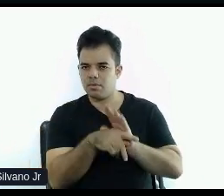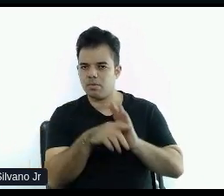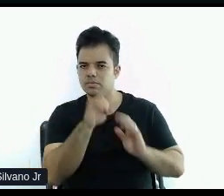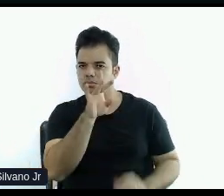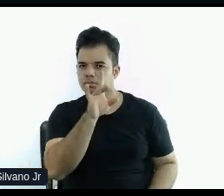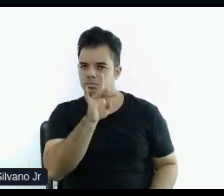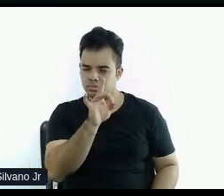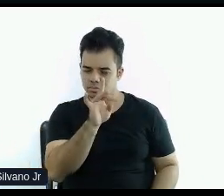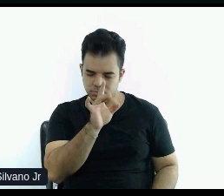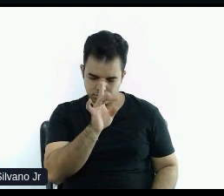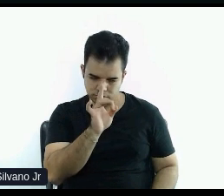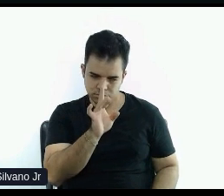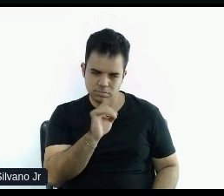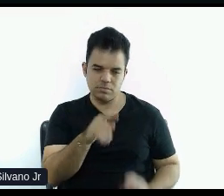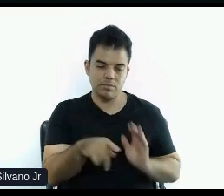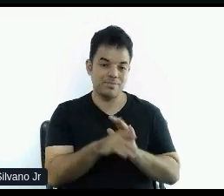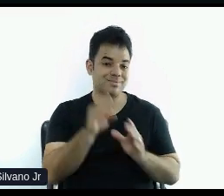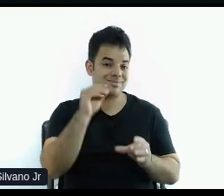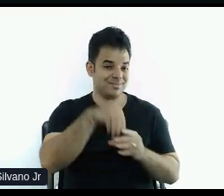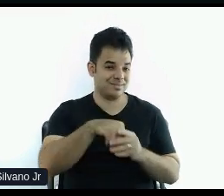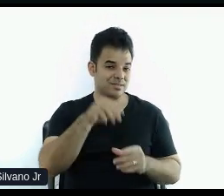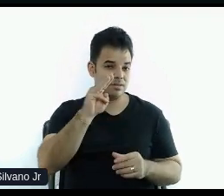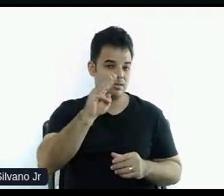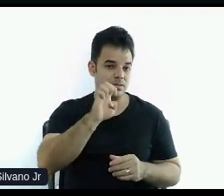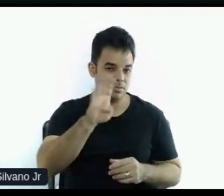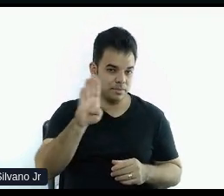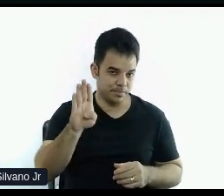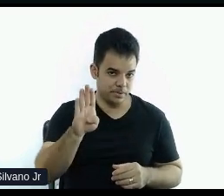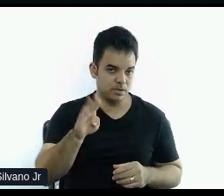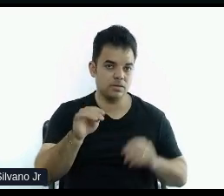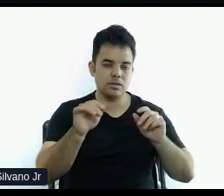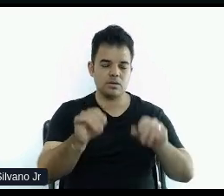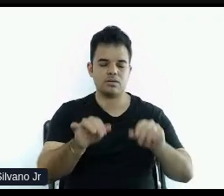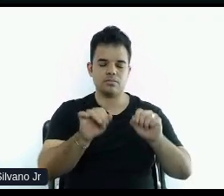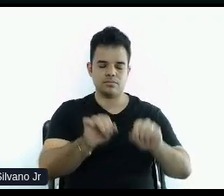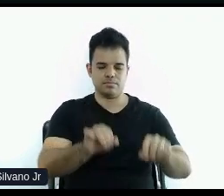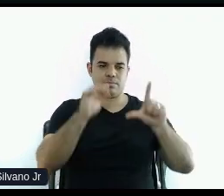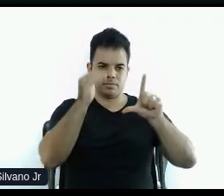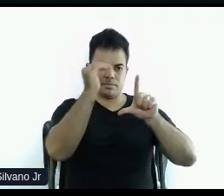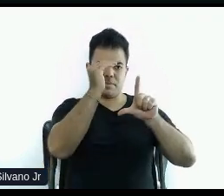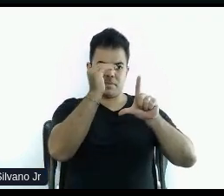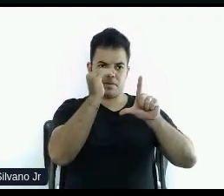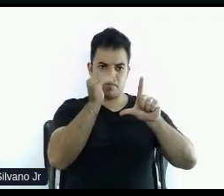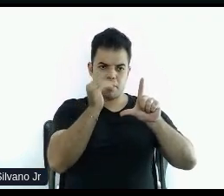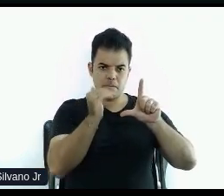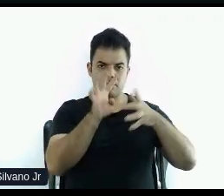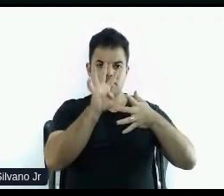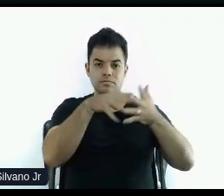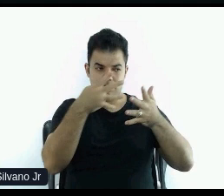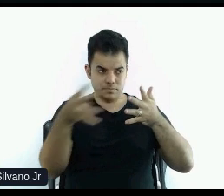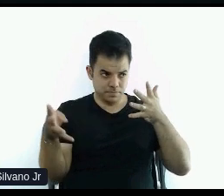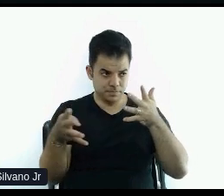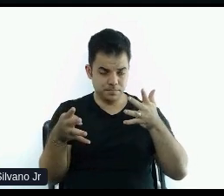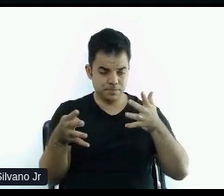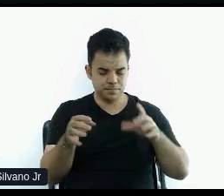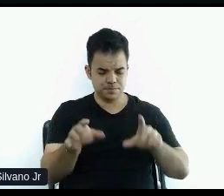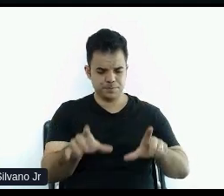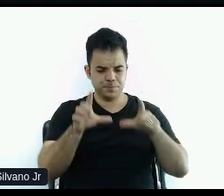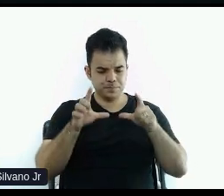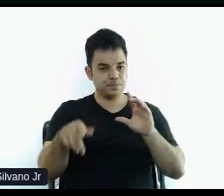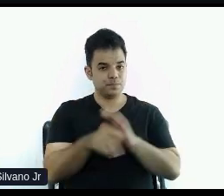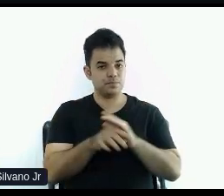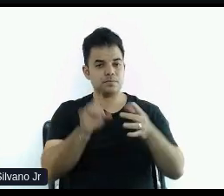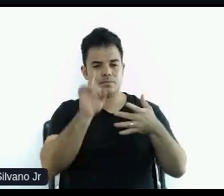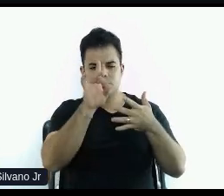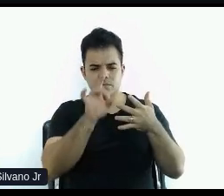dentro de uma aplicação web. Então, a gente usou e ele gerou um relatório, uma planilha para a gente, com alguns itens. Quais são